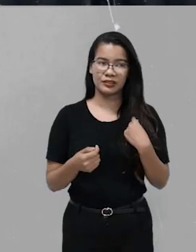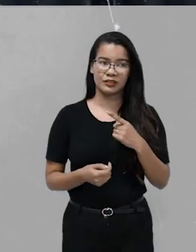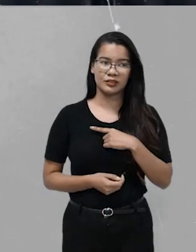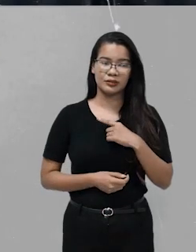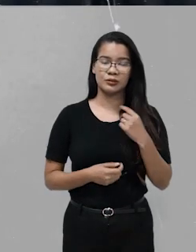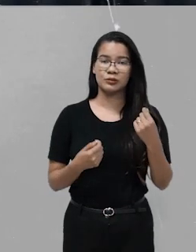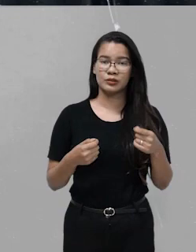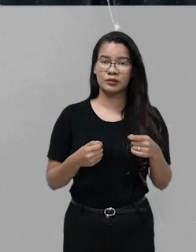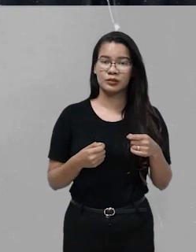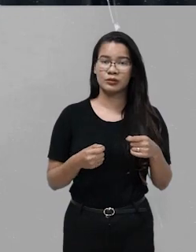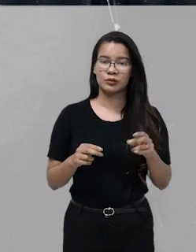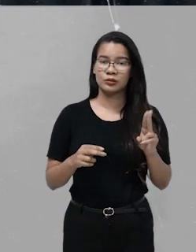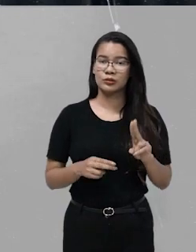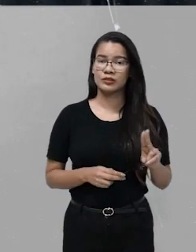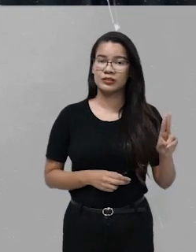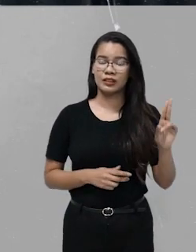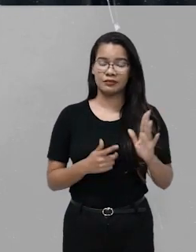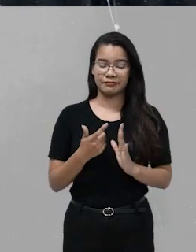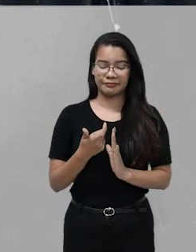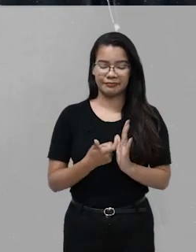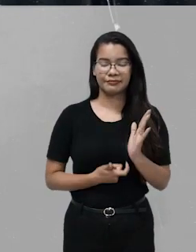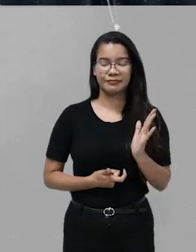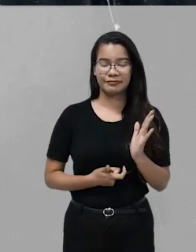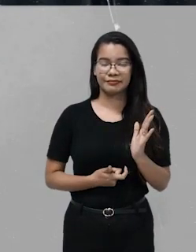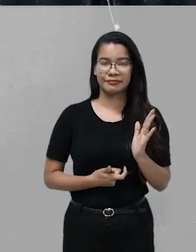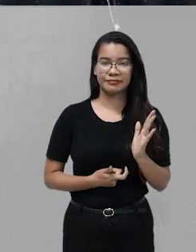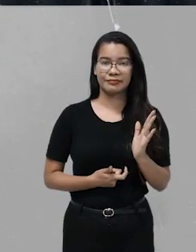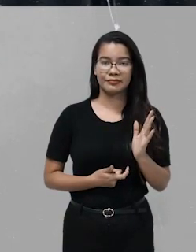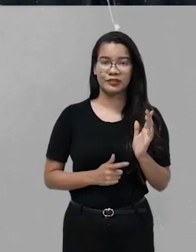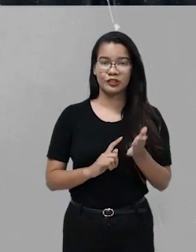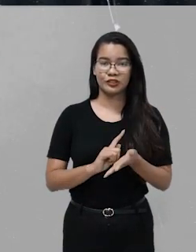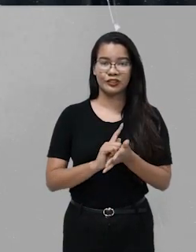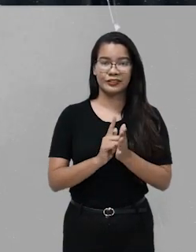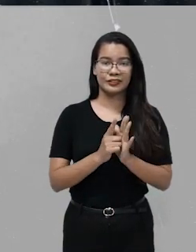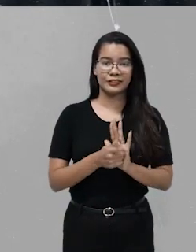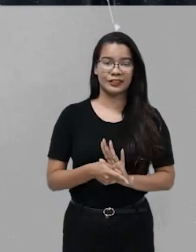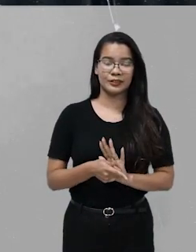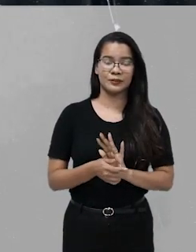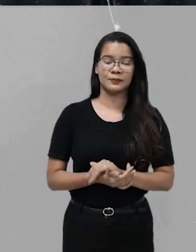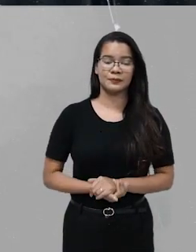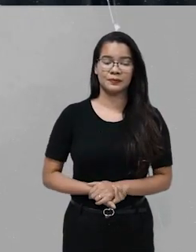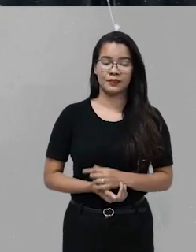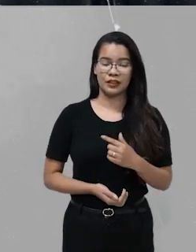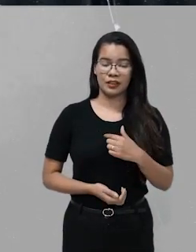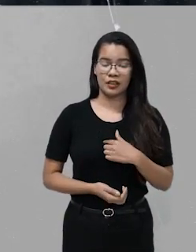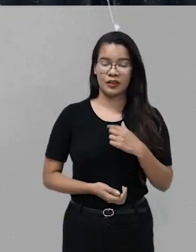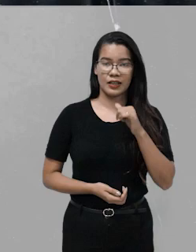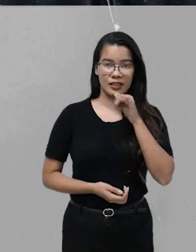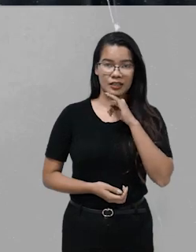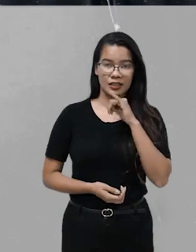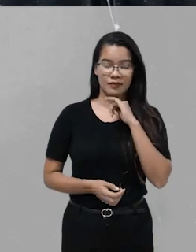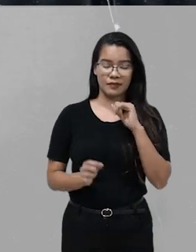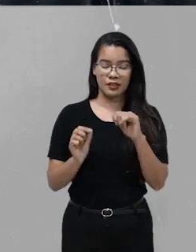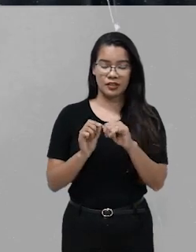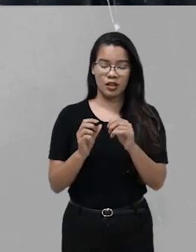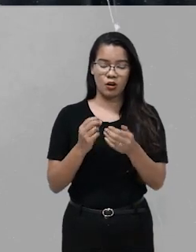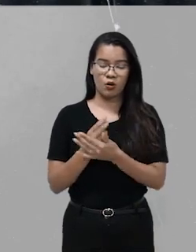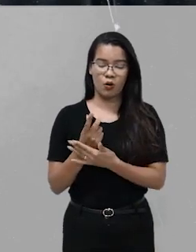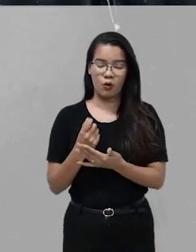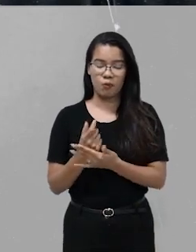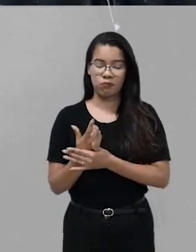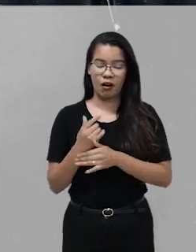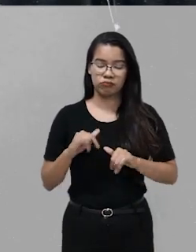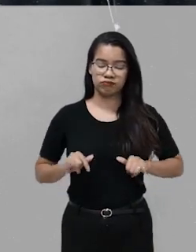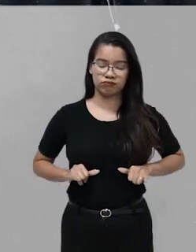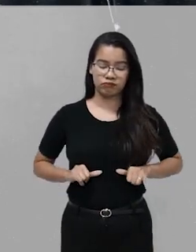precisamos lançar mão dos textos, né? Dos gêneros. Vou fazer umas compras, vou precisar